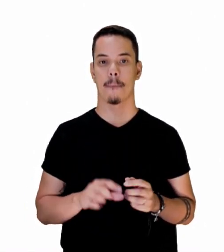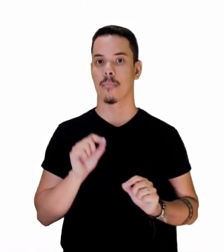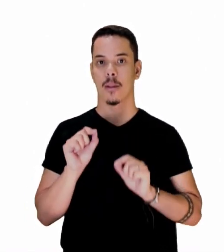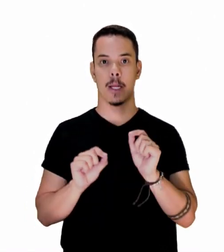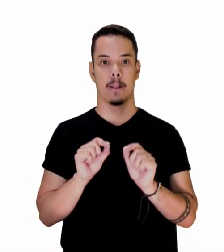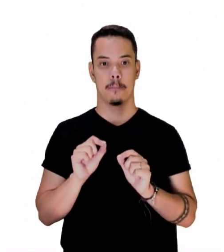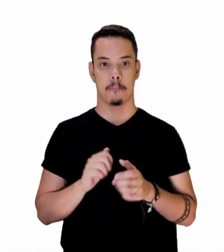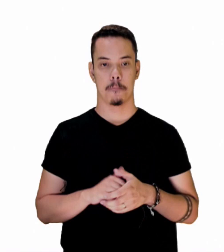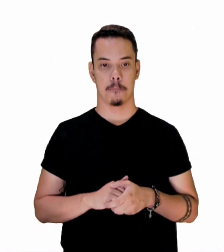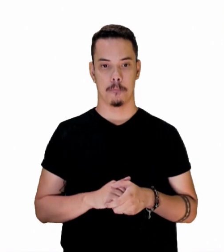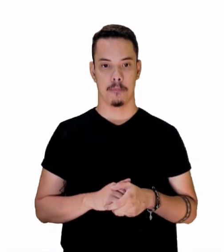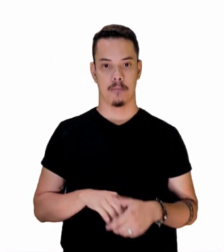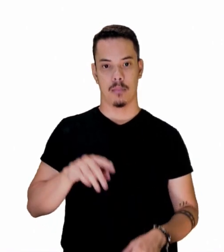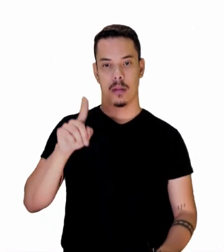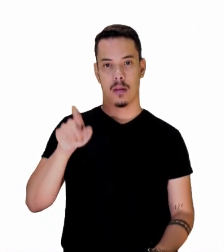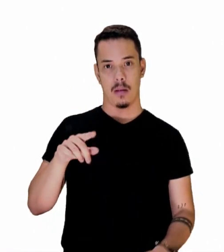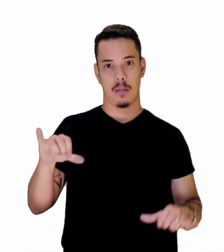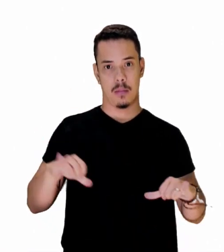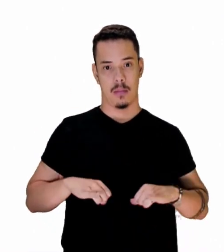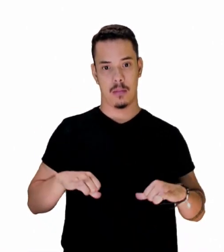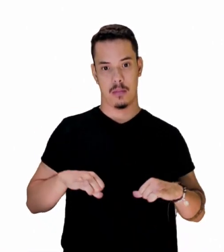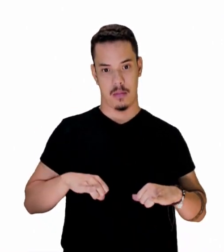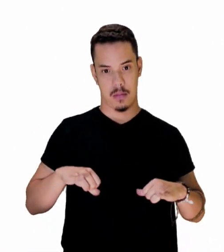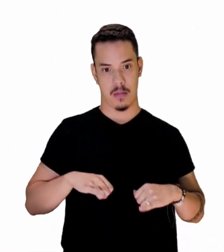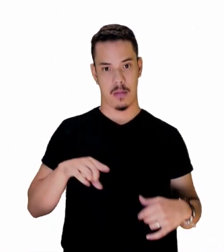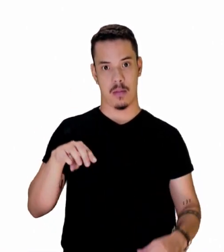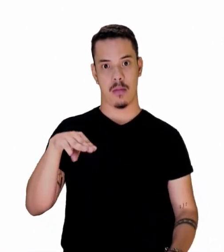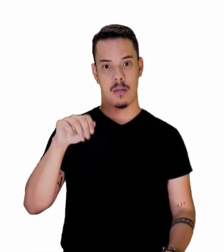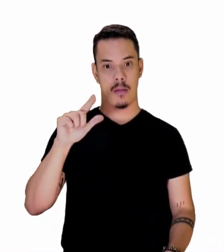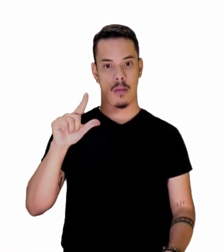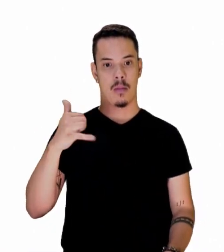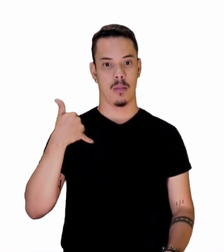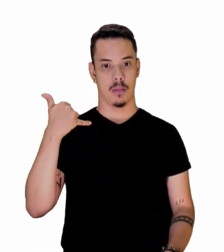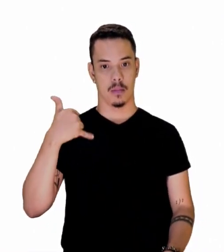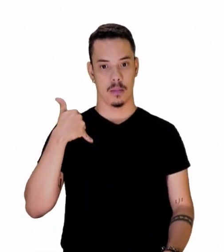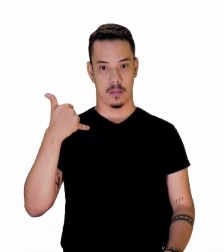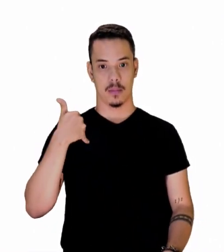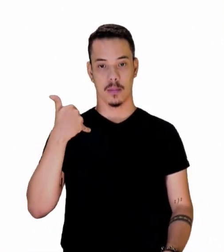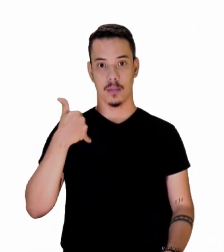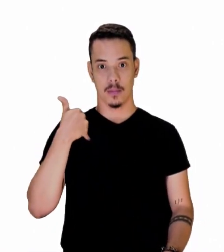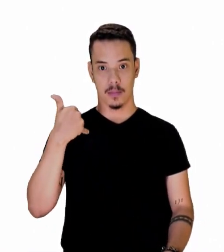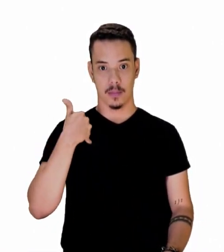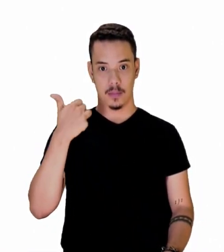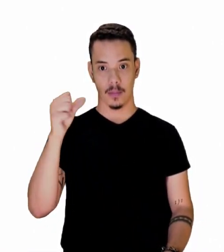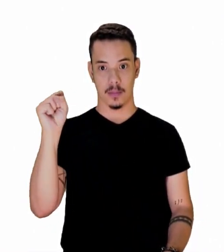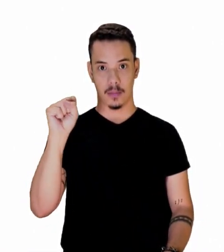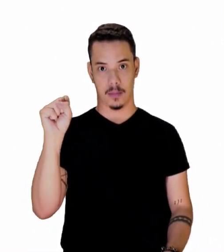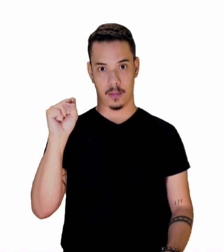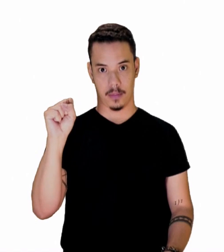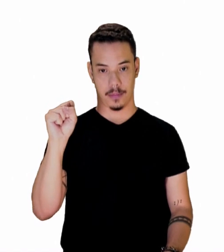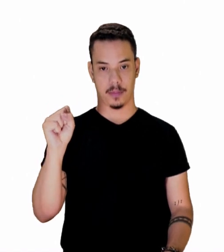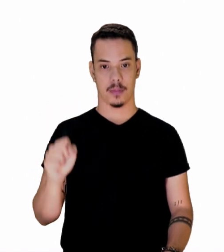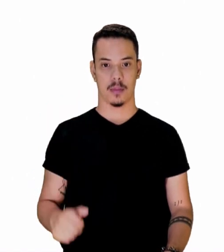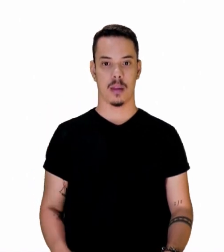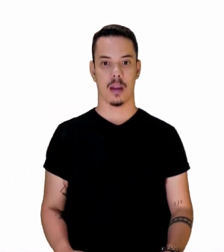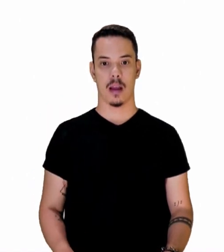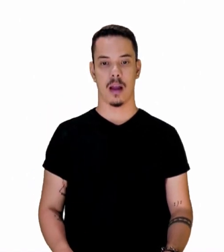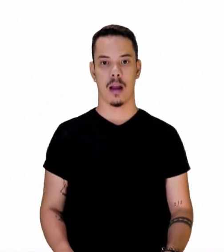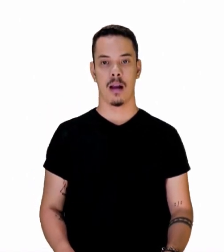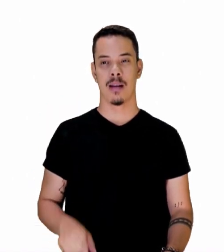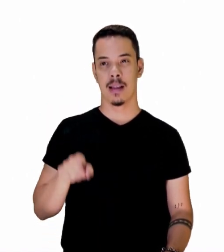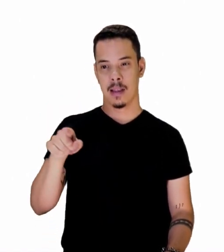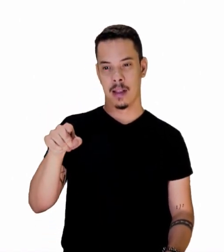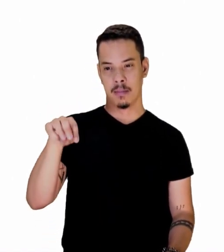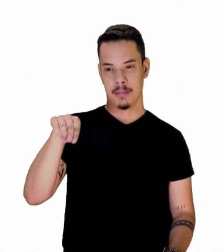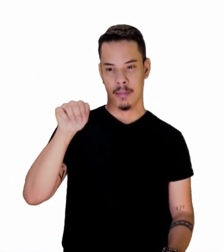substantivo. Ela sofreu desse mal desde os 8 anos de idade, ó. Ó, desse